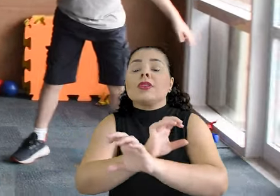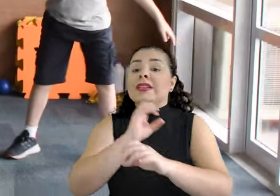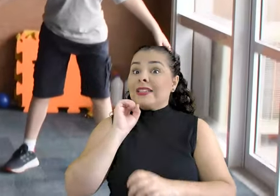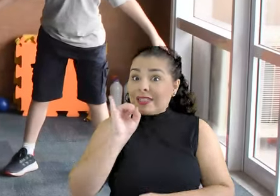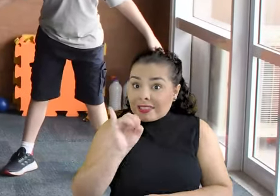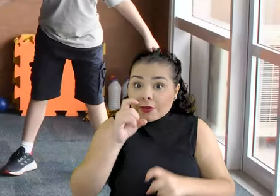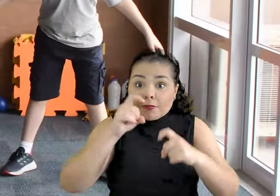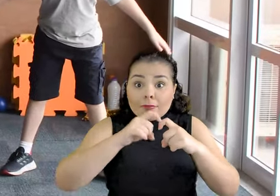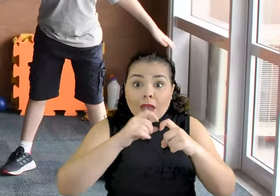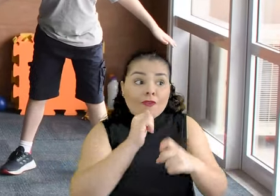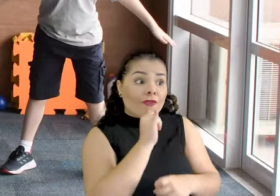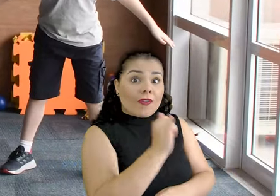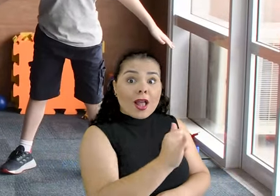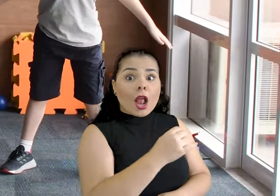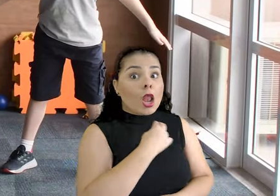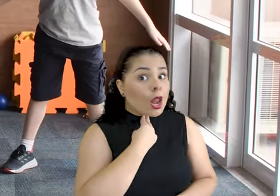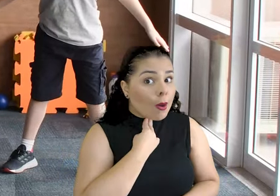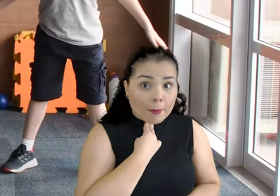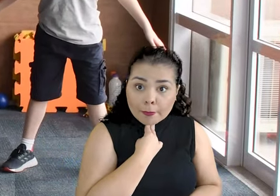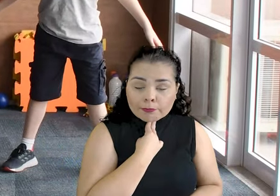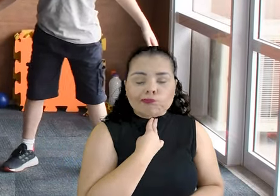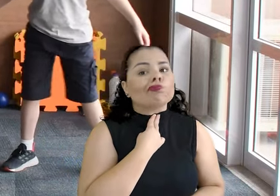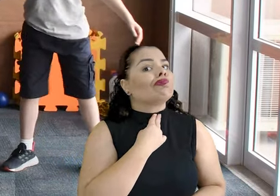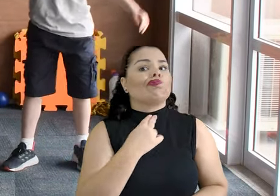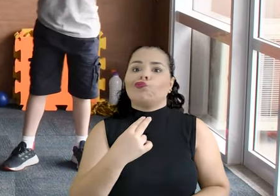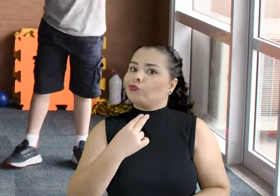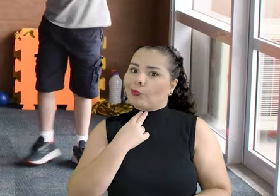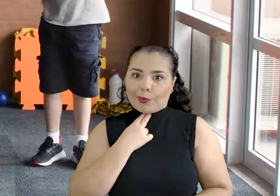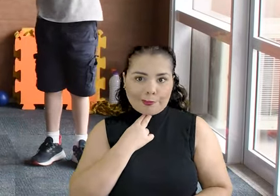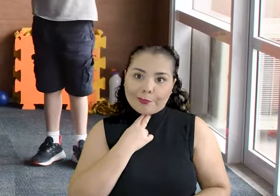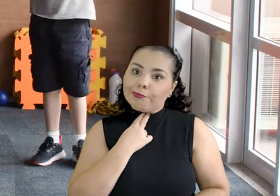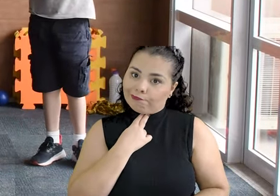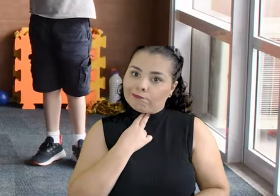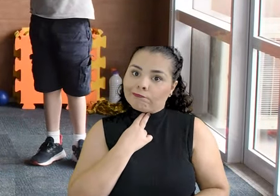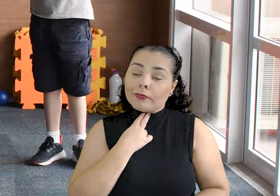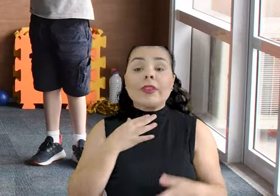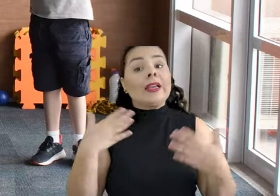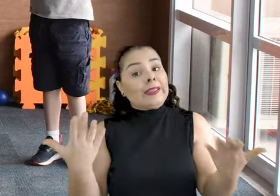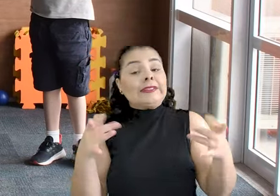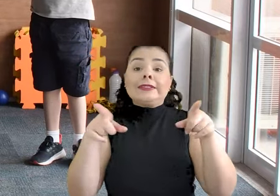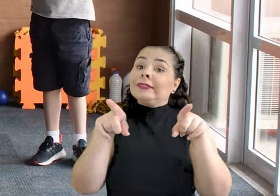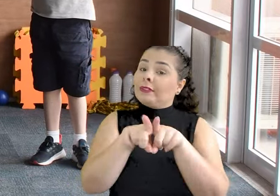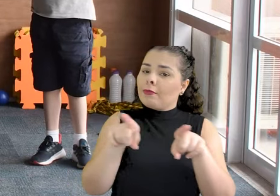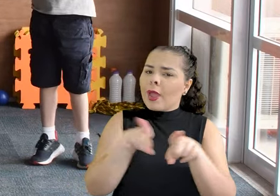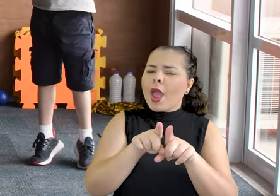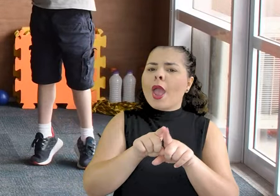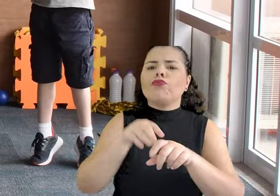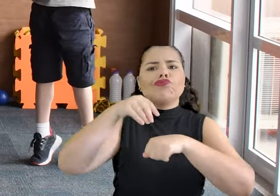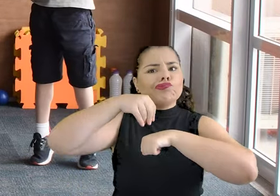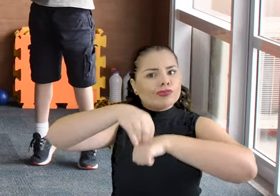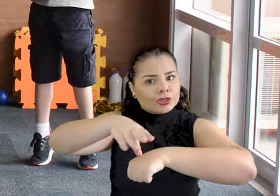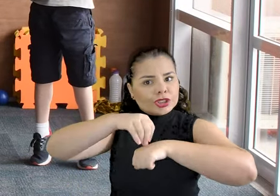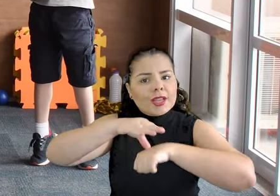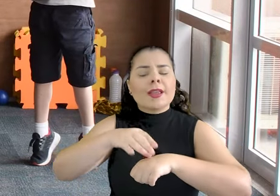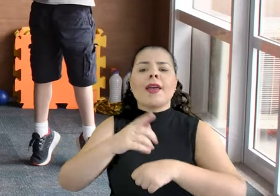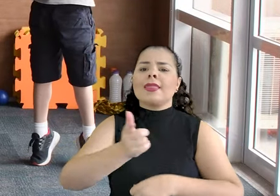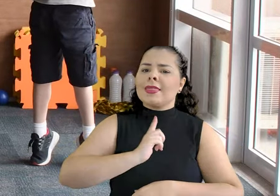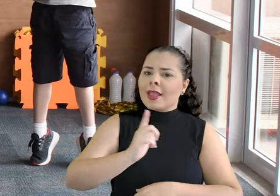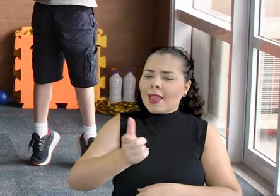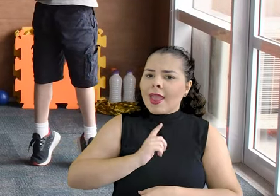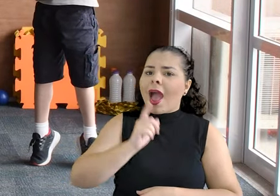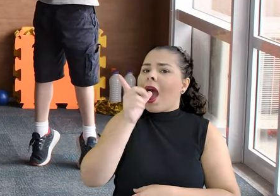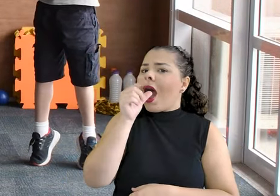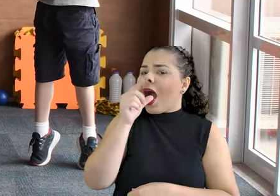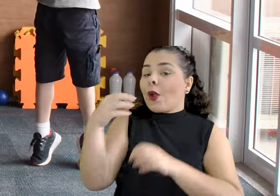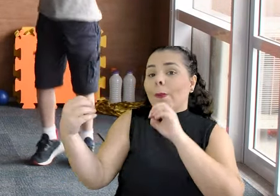em pezinho, pode ficar bonitão, dá aquele levanta o braço, pontinho do pé lá pra